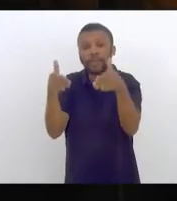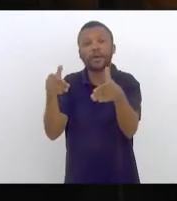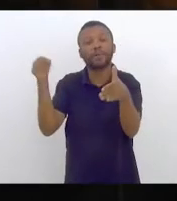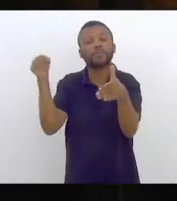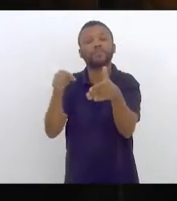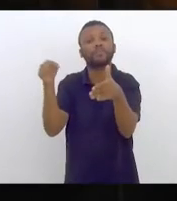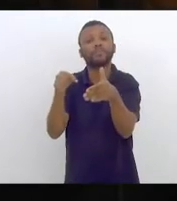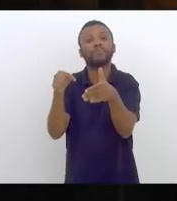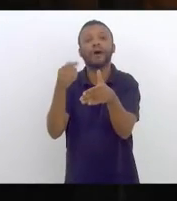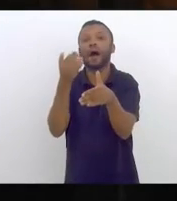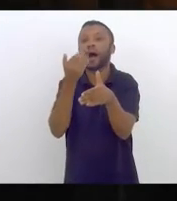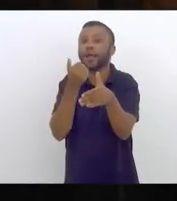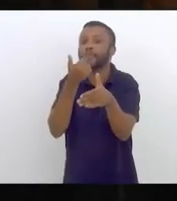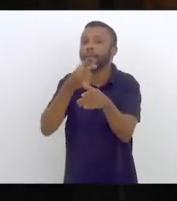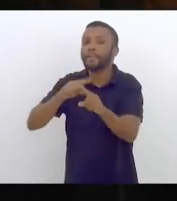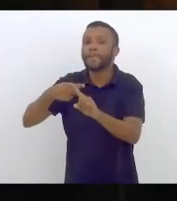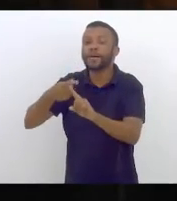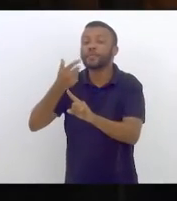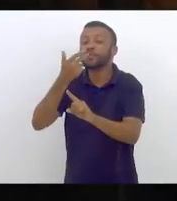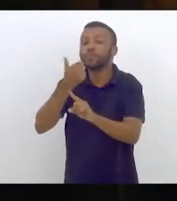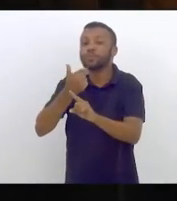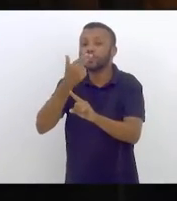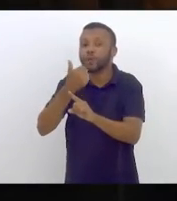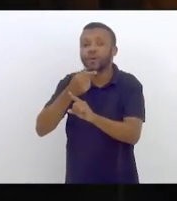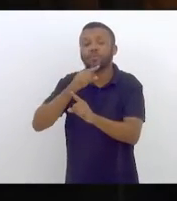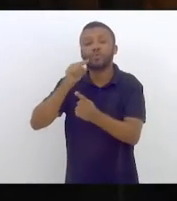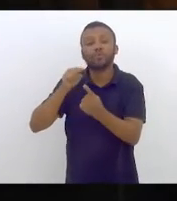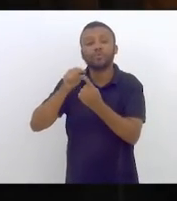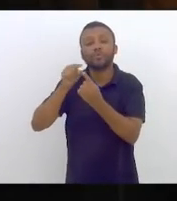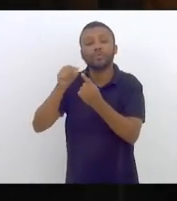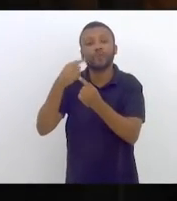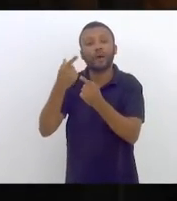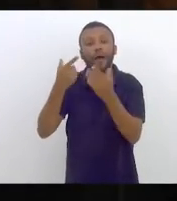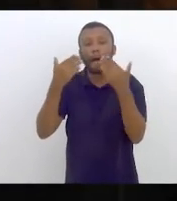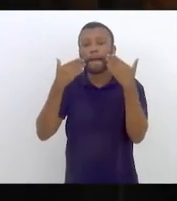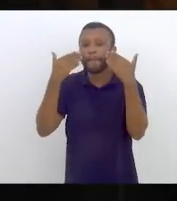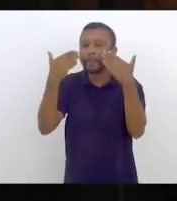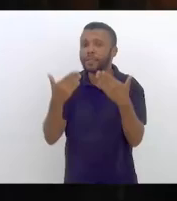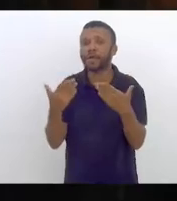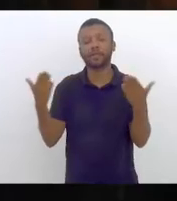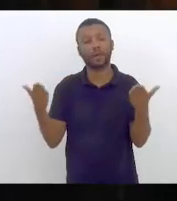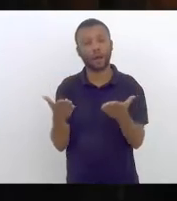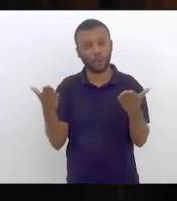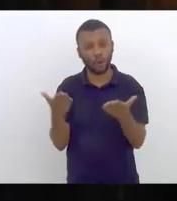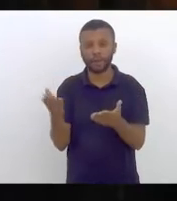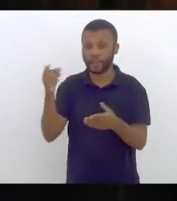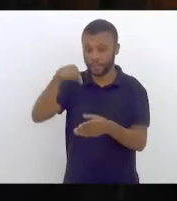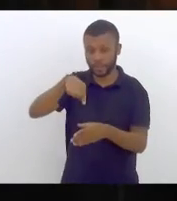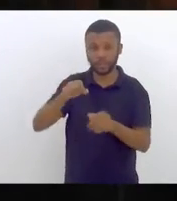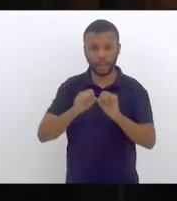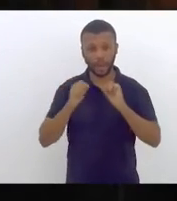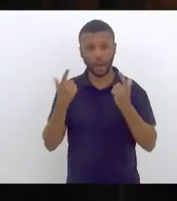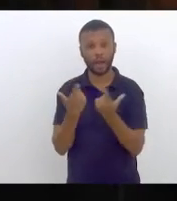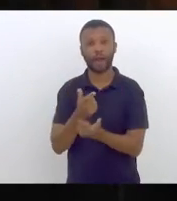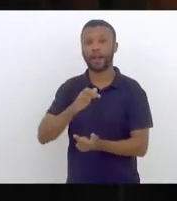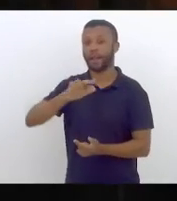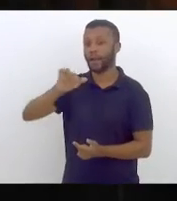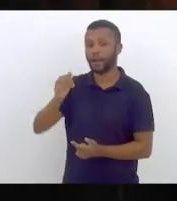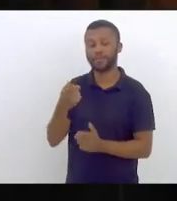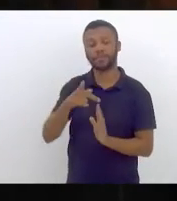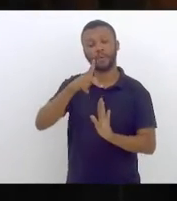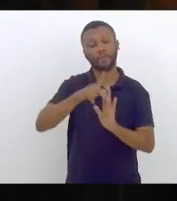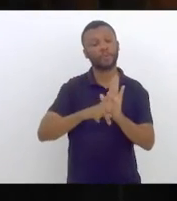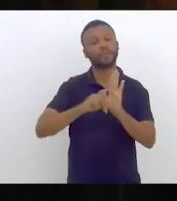e nutrição fez com que a gente apresentasse agora, na Assembleia Legislativa, um projeto de